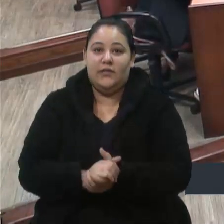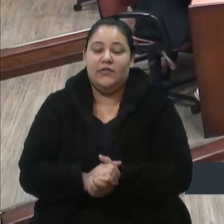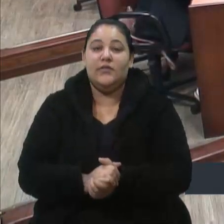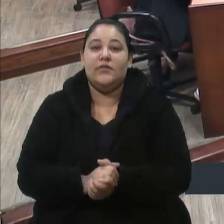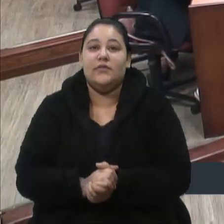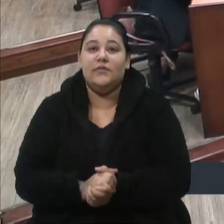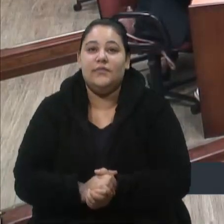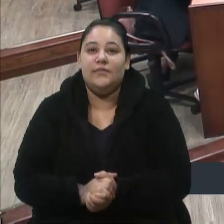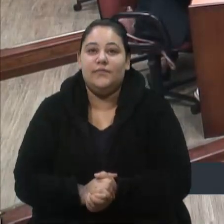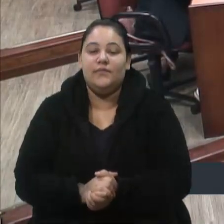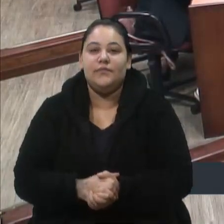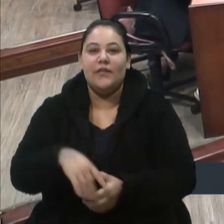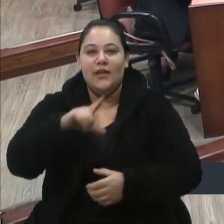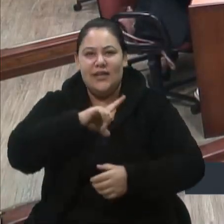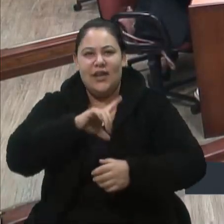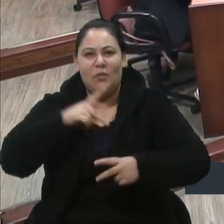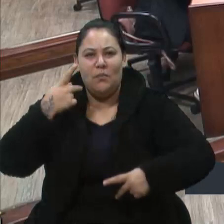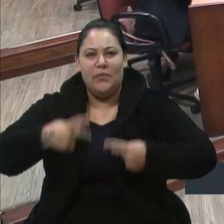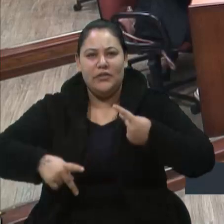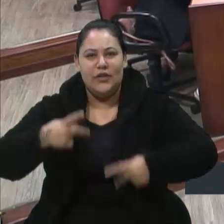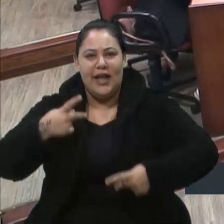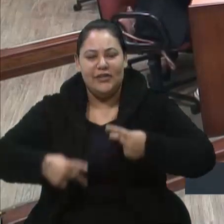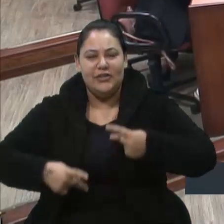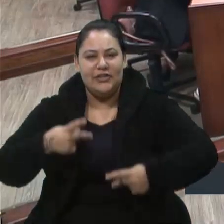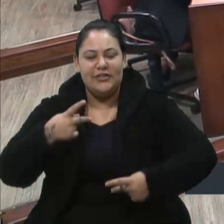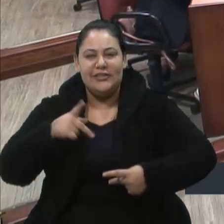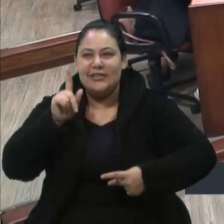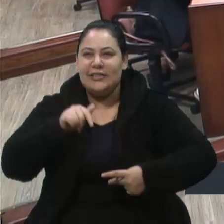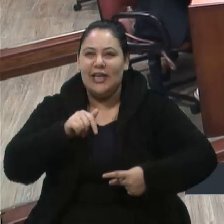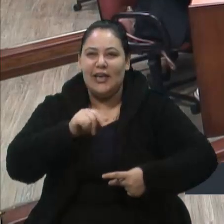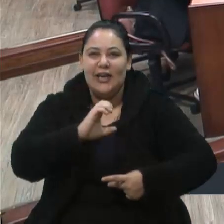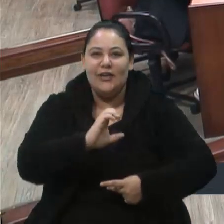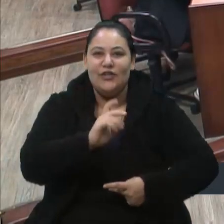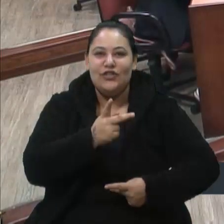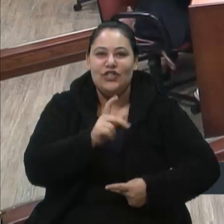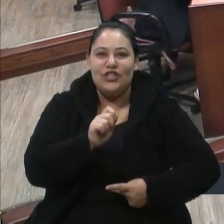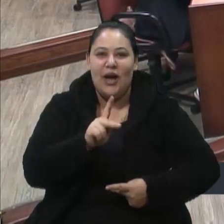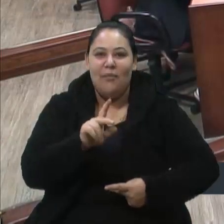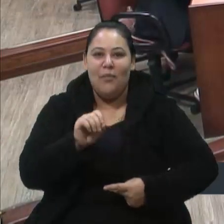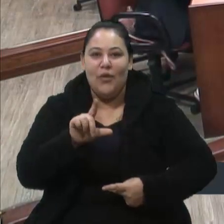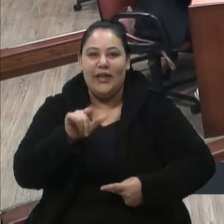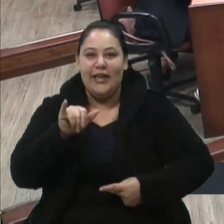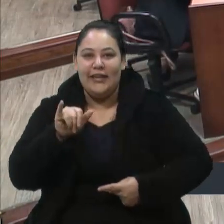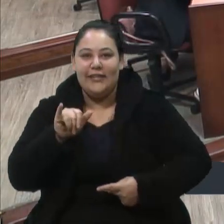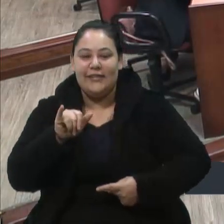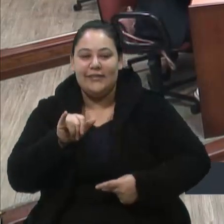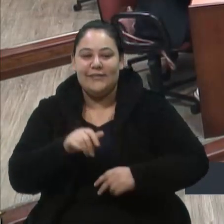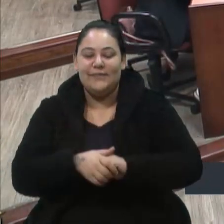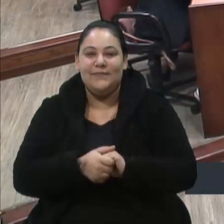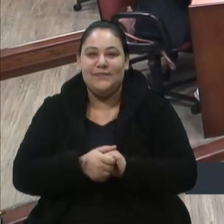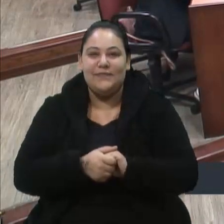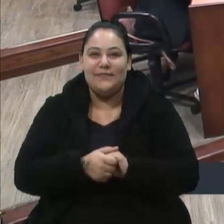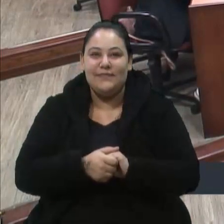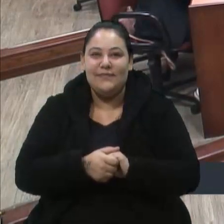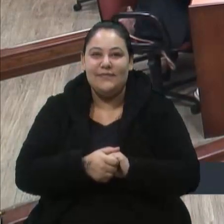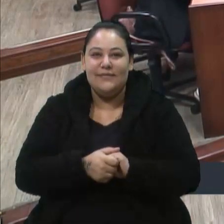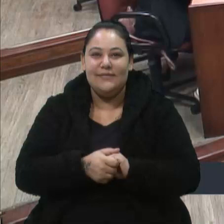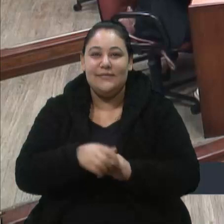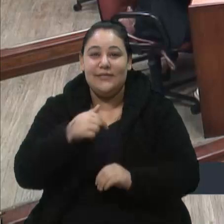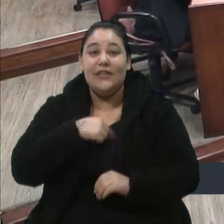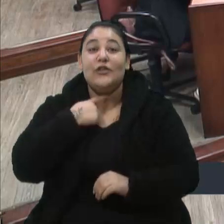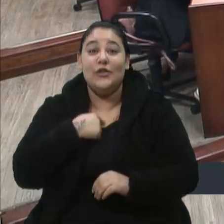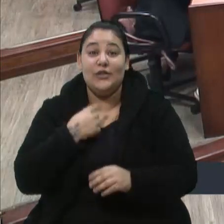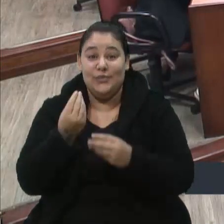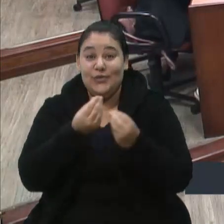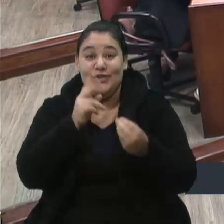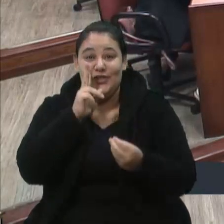Tem um personagem que é o Chapolin Colorado, que, por incrível que pareça, eu gosto de